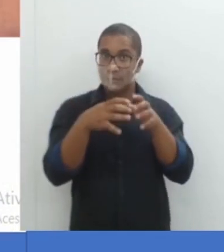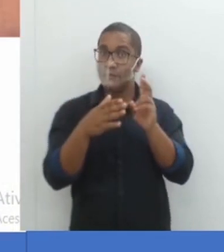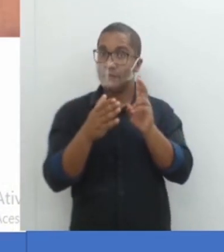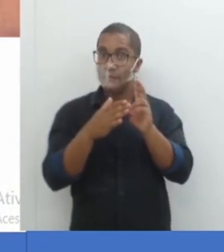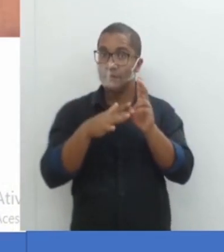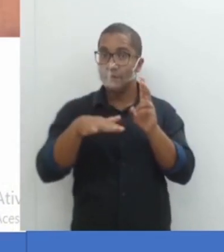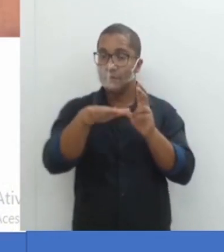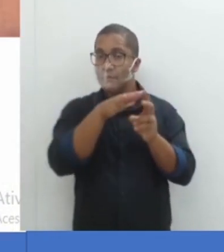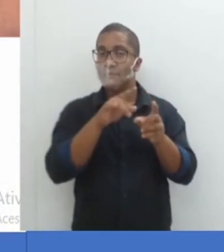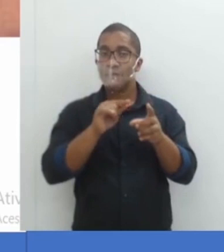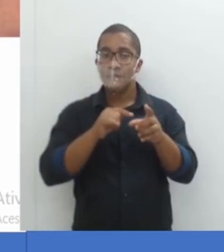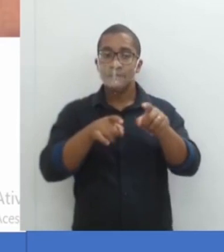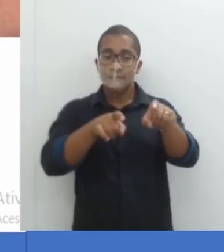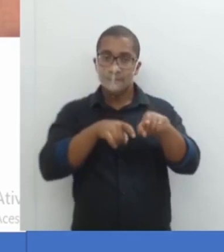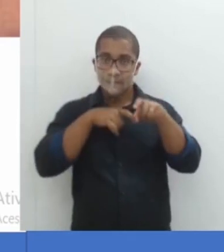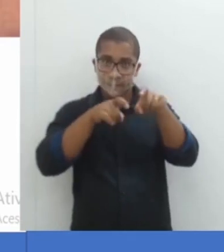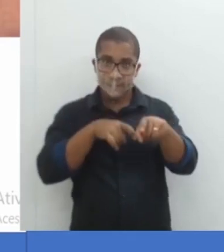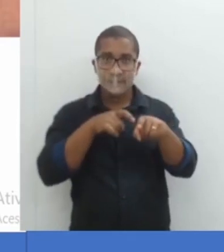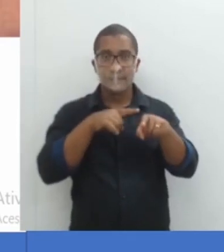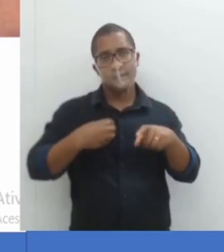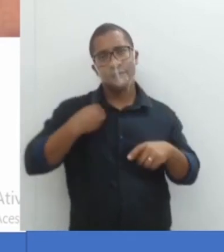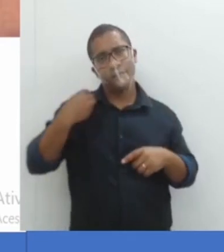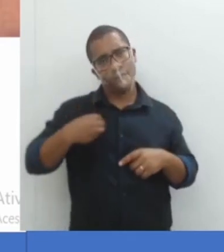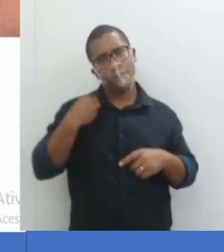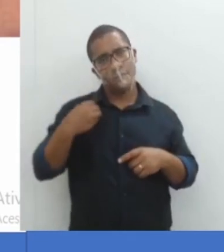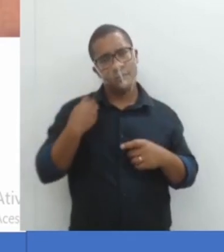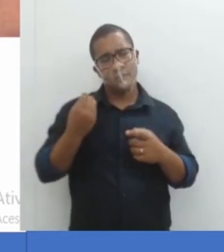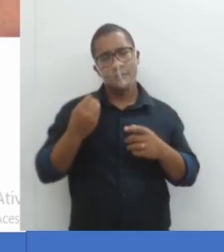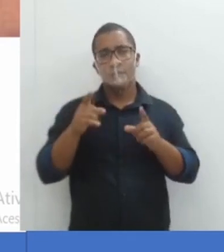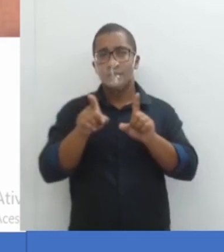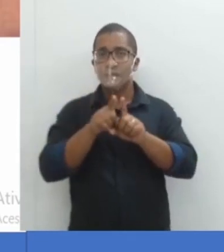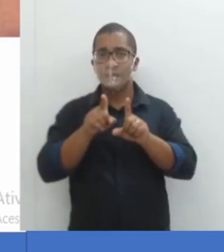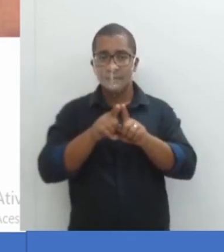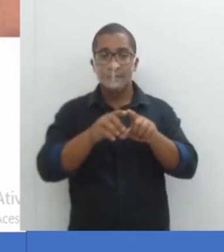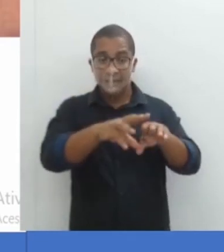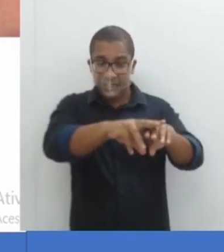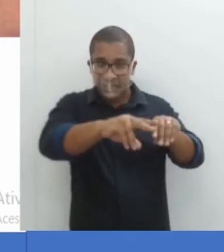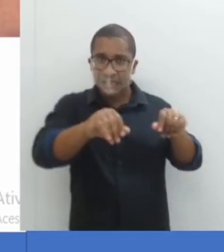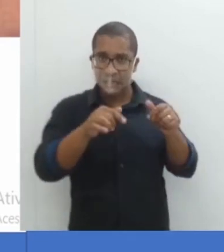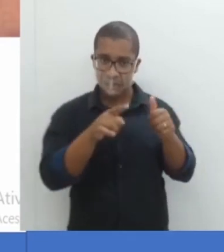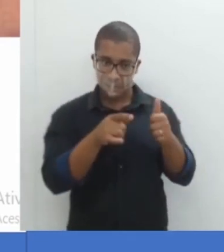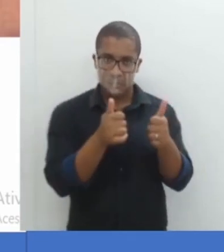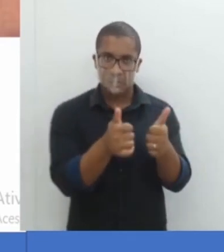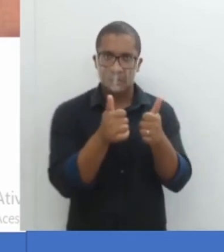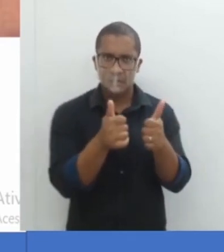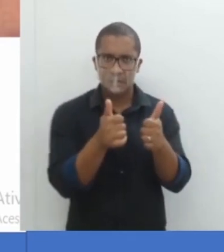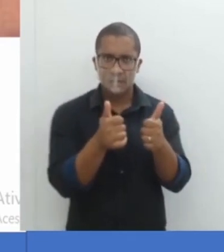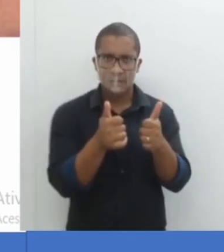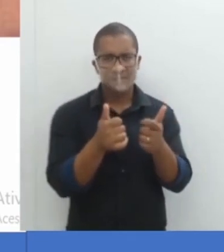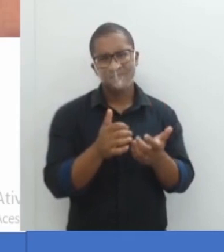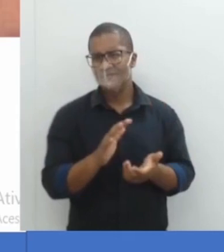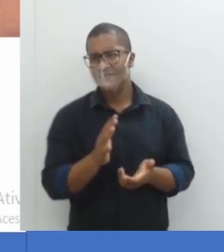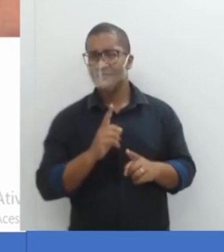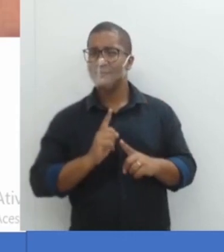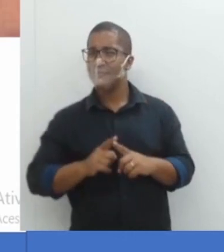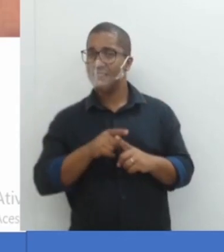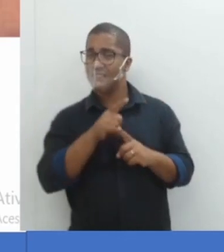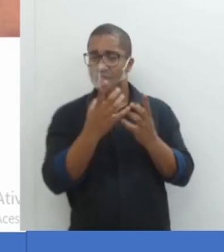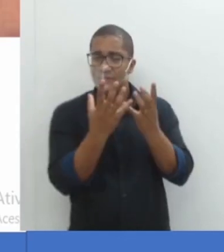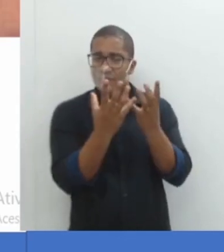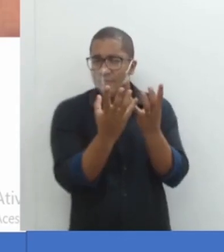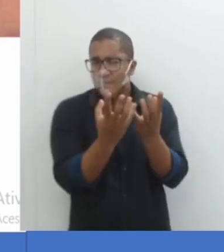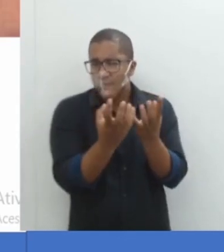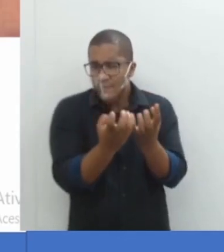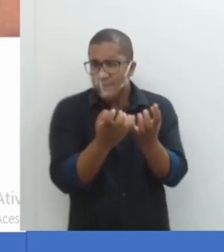agricultura o principal meio de subsistência, apesar da má qualidade do solo, né? Porque a gente está falando de sertão, sertão tem